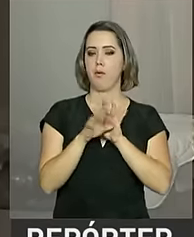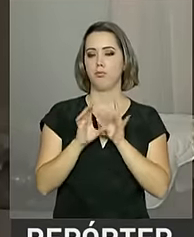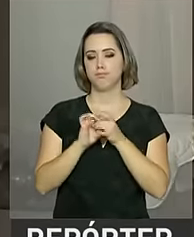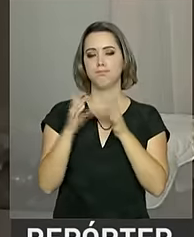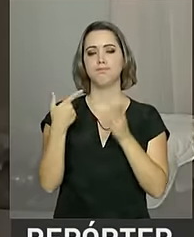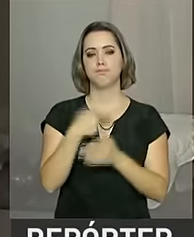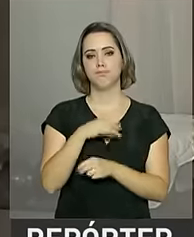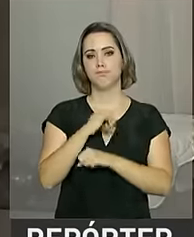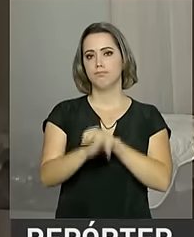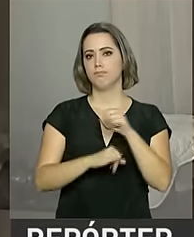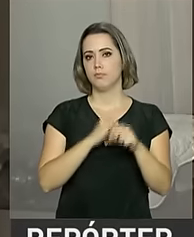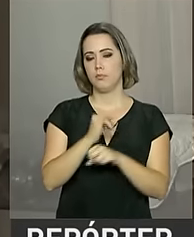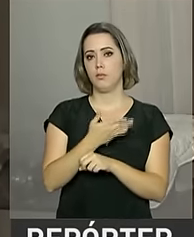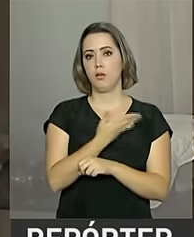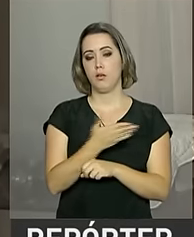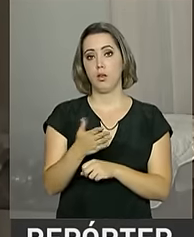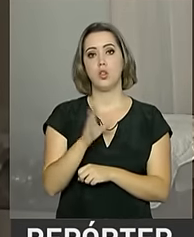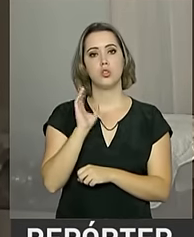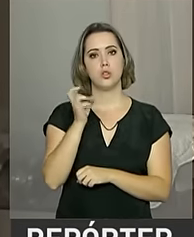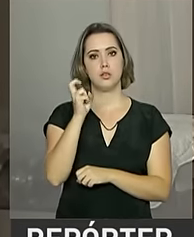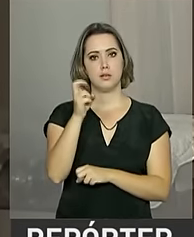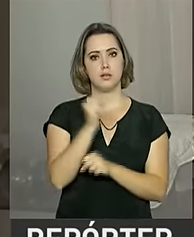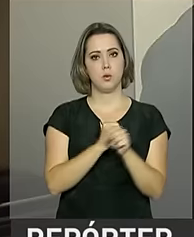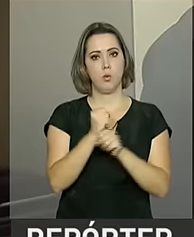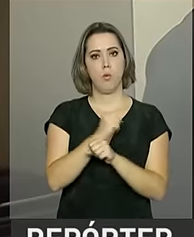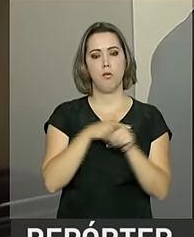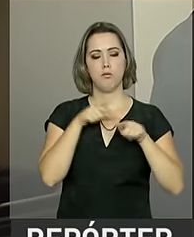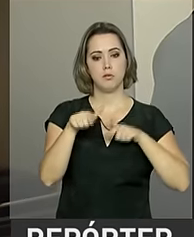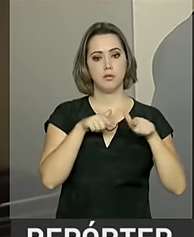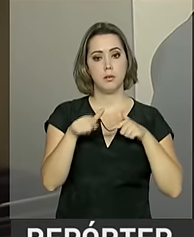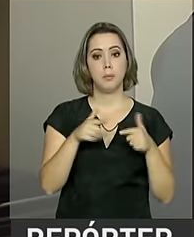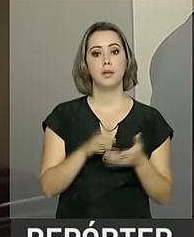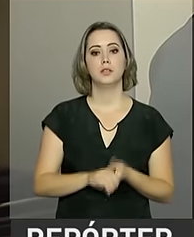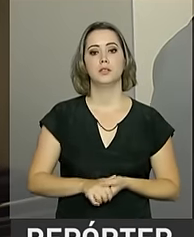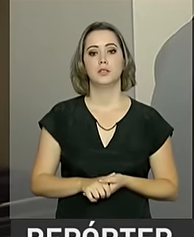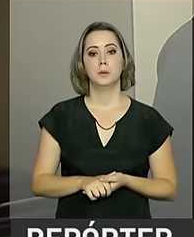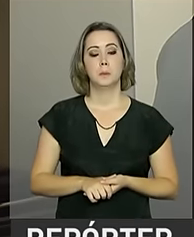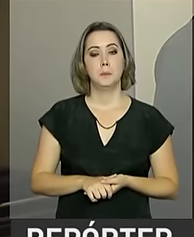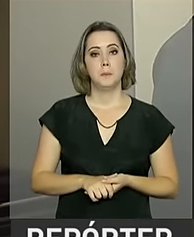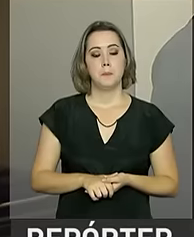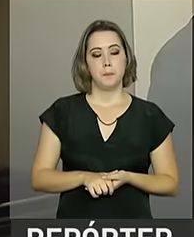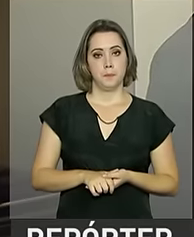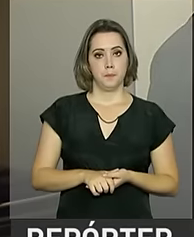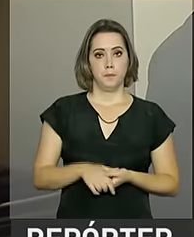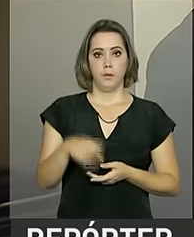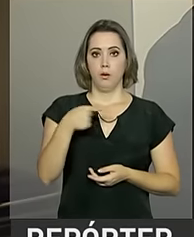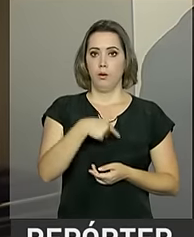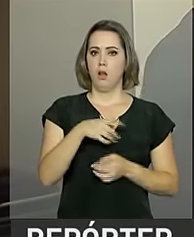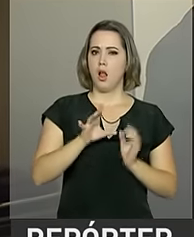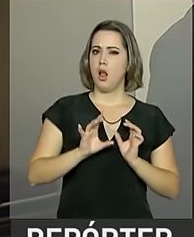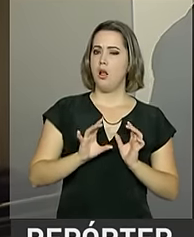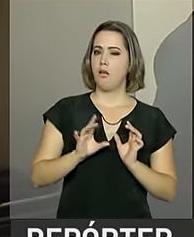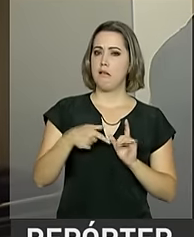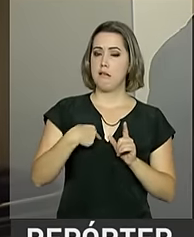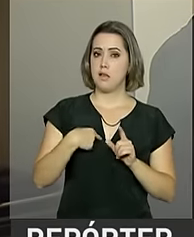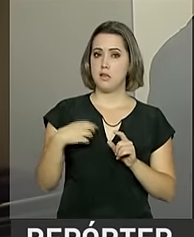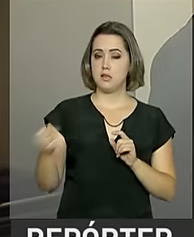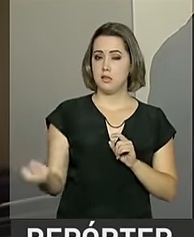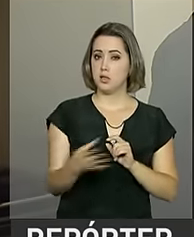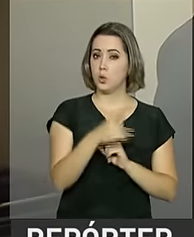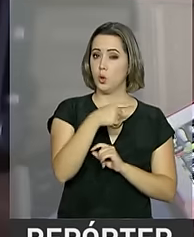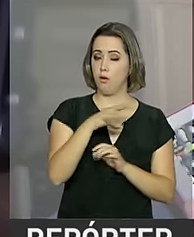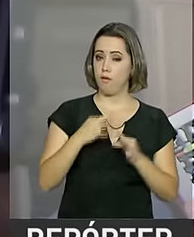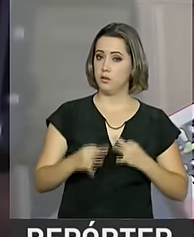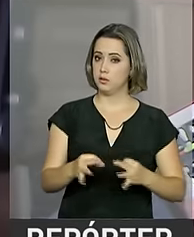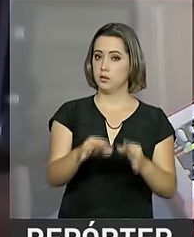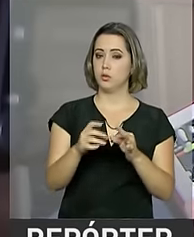nesse mercado há quase 5 anos a automação é dos segmentos que tem mais crescente né cresce em em média 300% ao